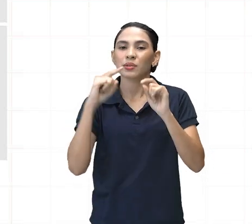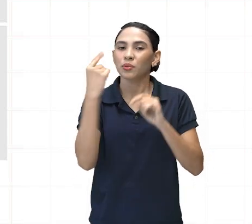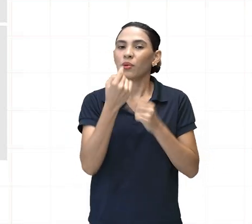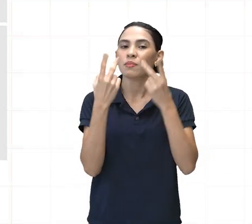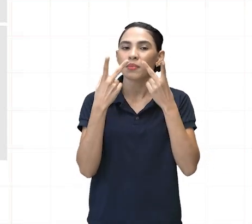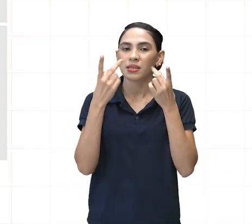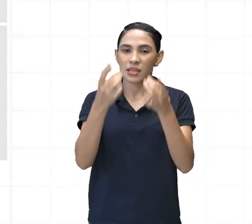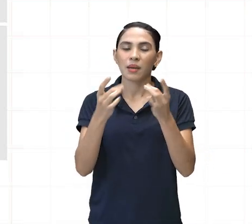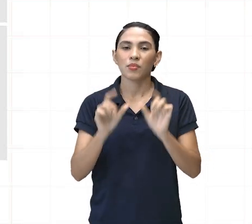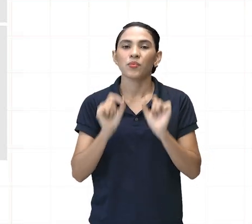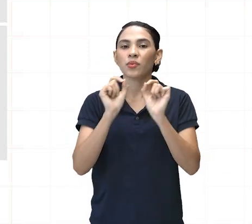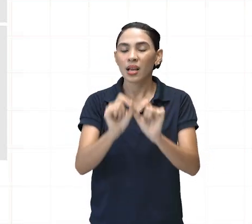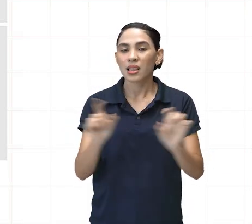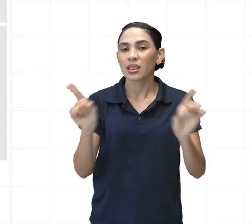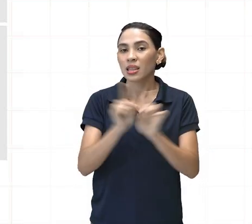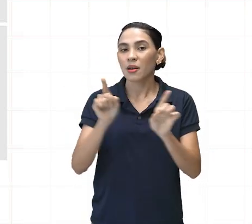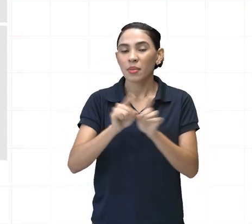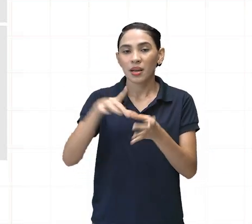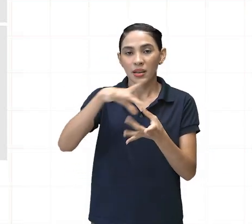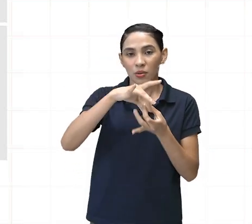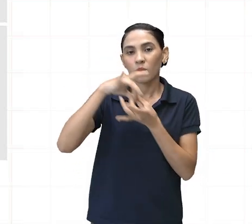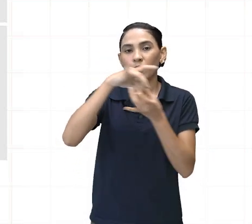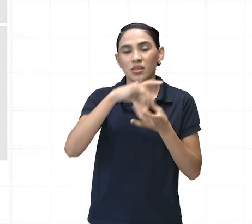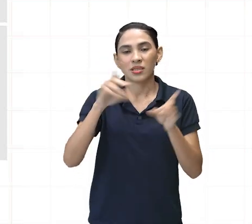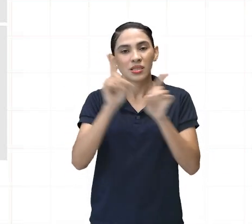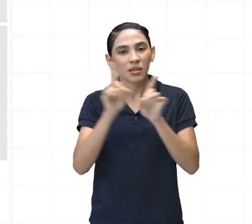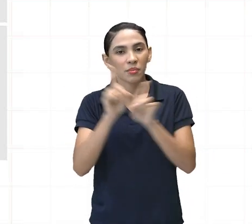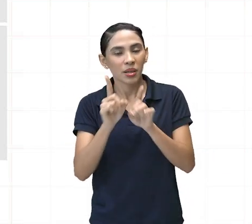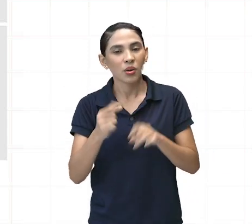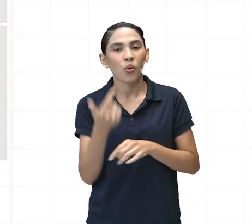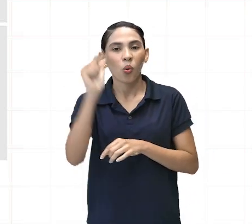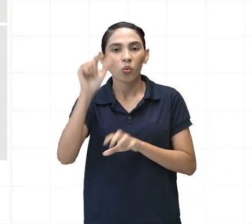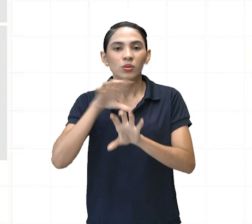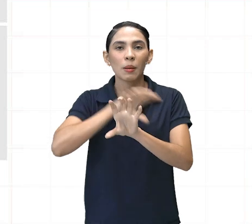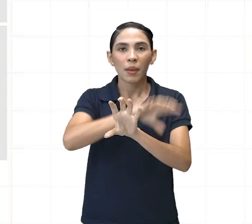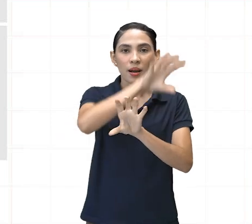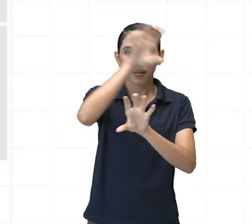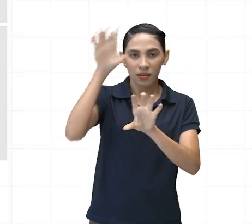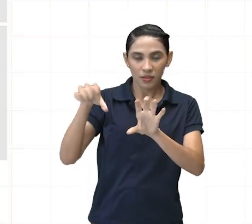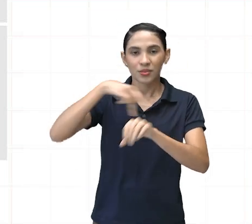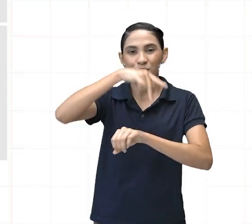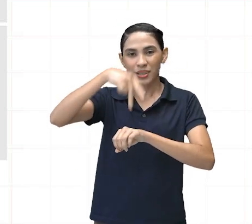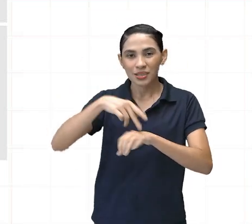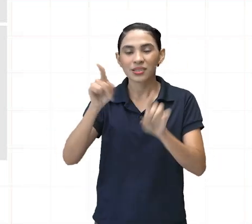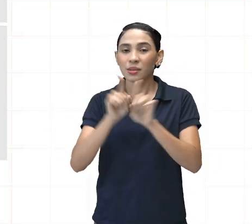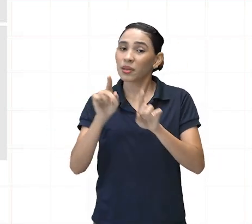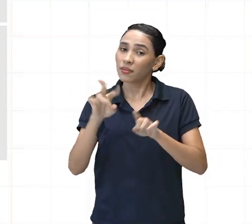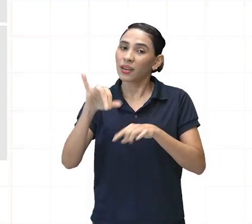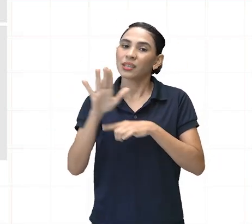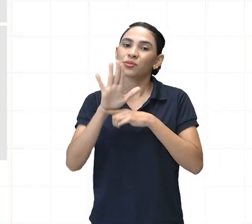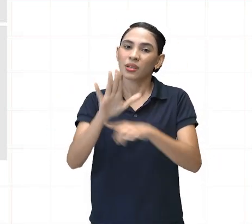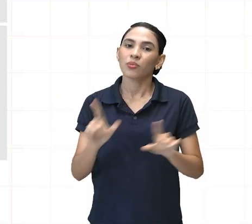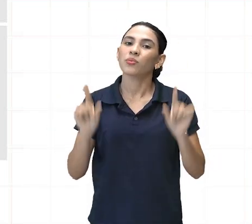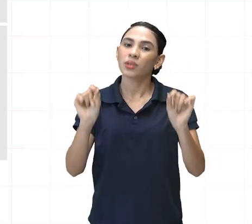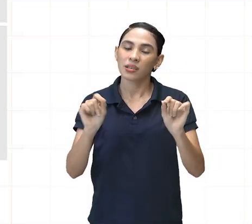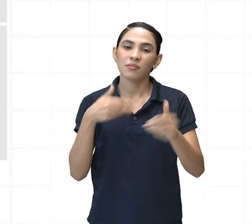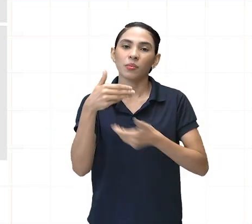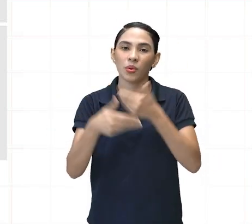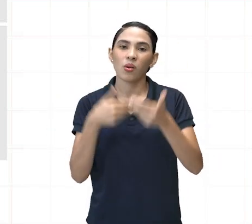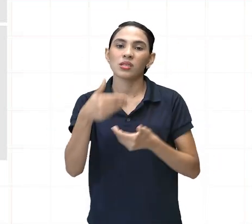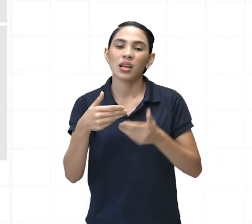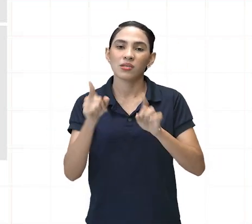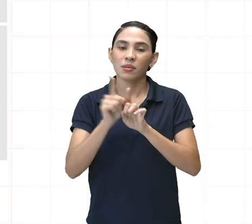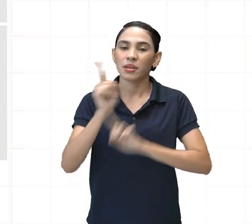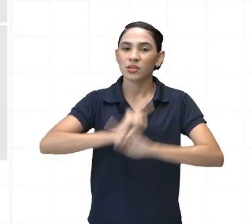que está globalizando aí, indo para outros países. Também isso acaba ajudando no quê? Nesse processo